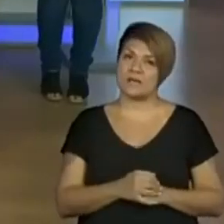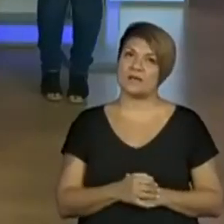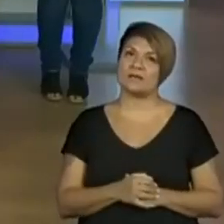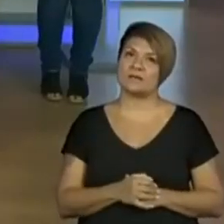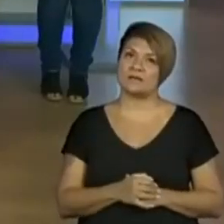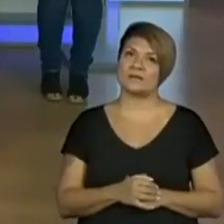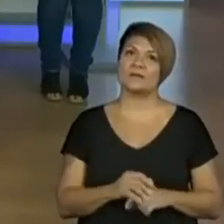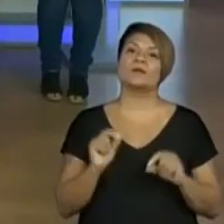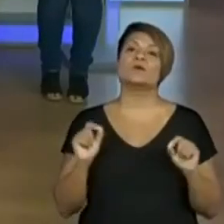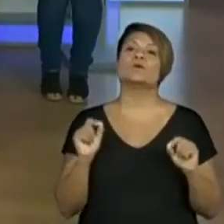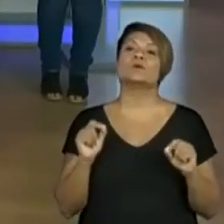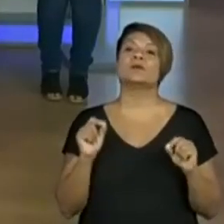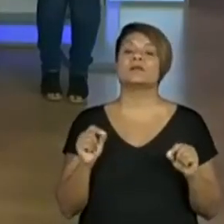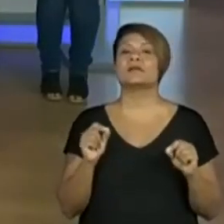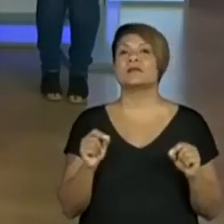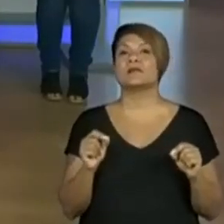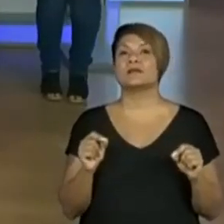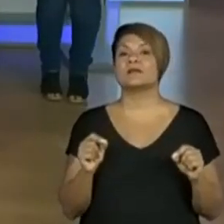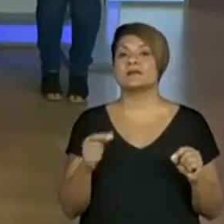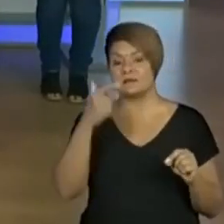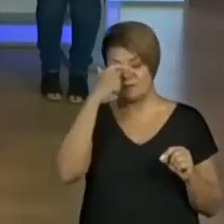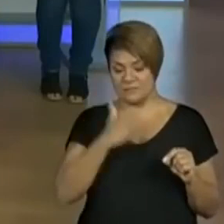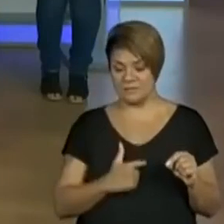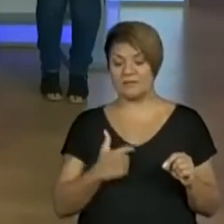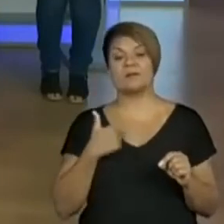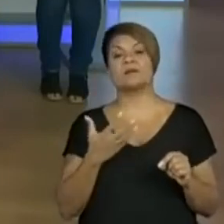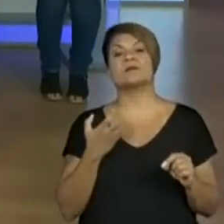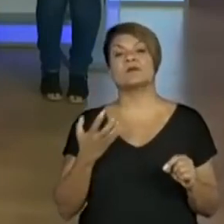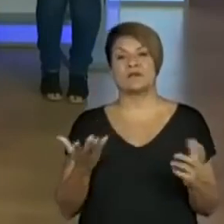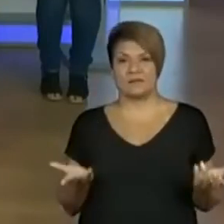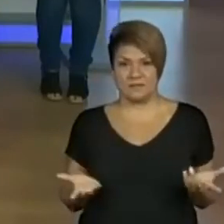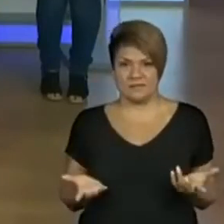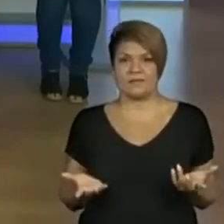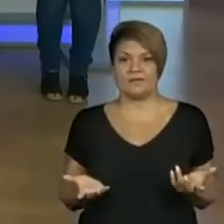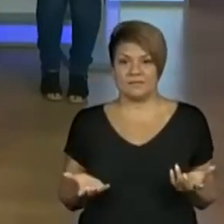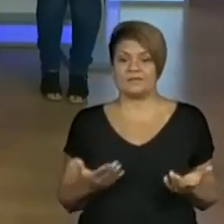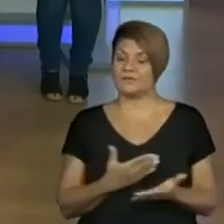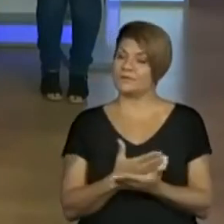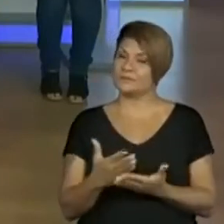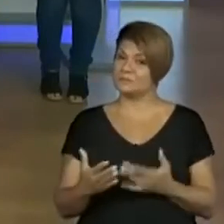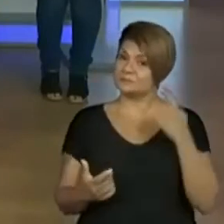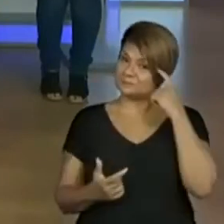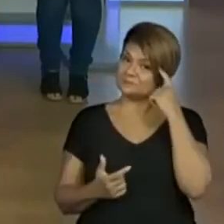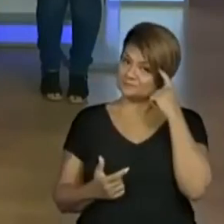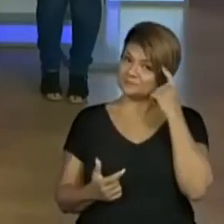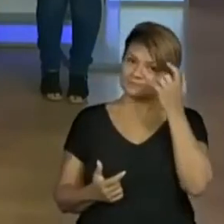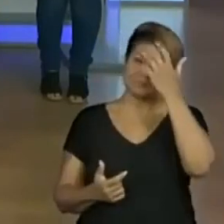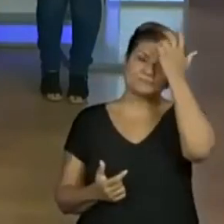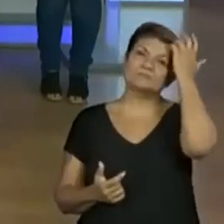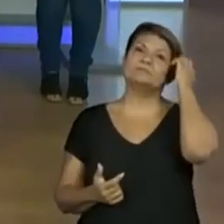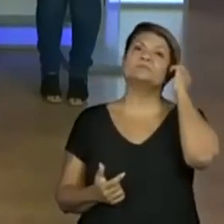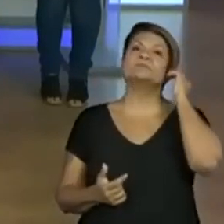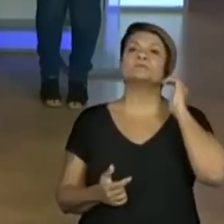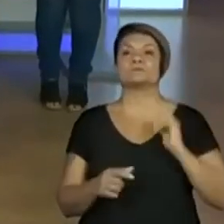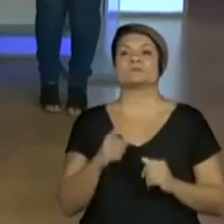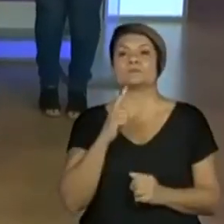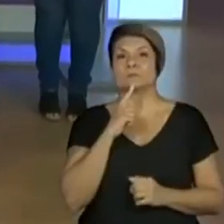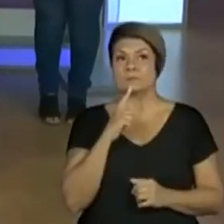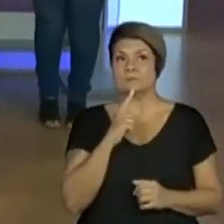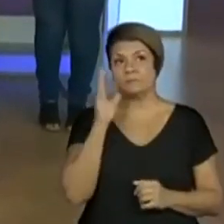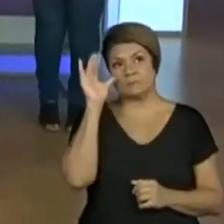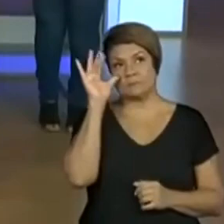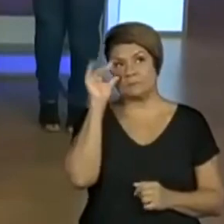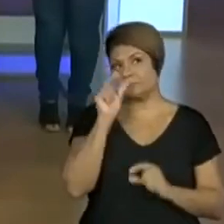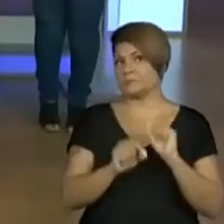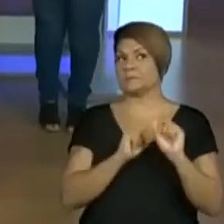cidadão eu quero ser não é verdade a gente começa a pensando com essas pequenas coisas a gente tem ali ó